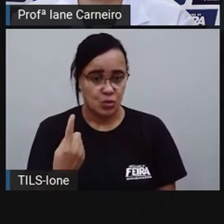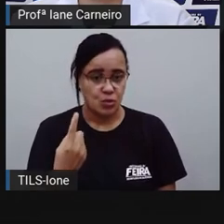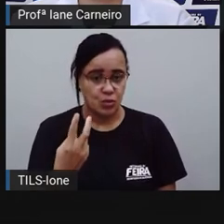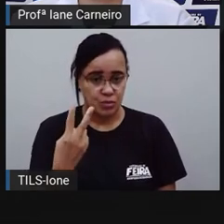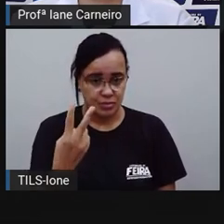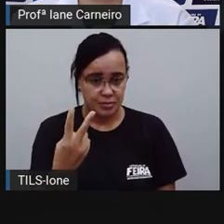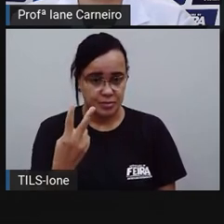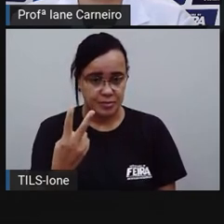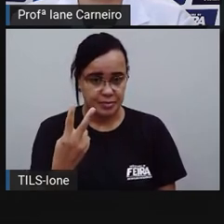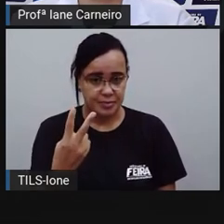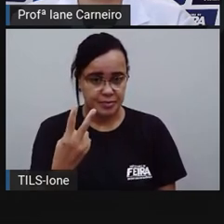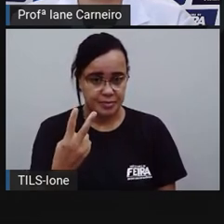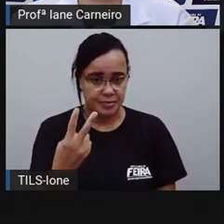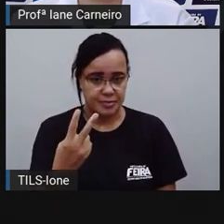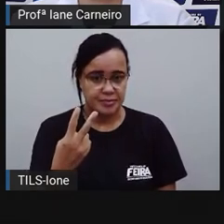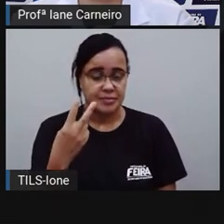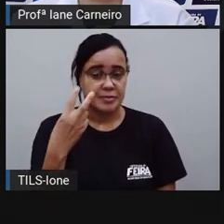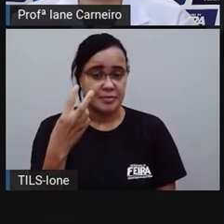dois,